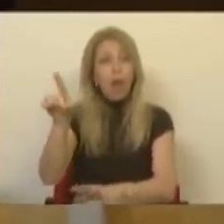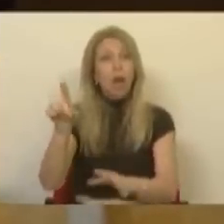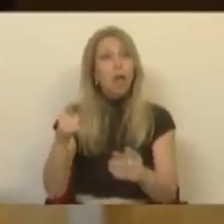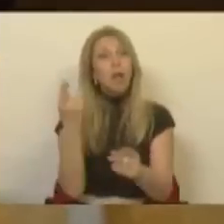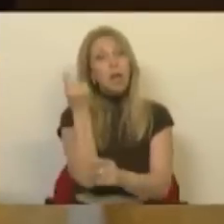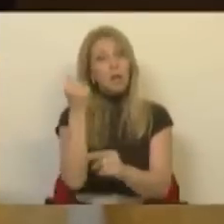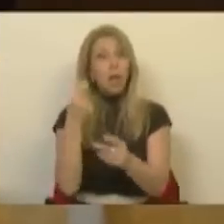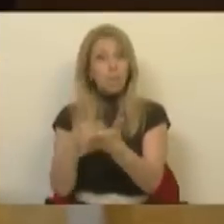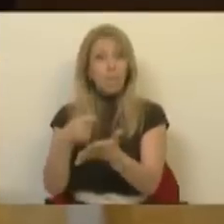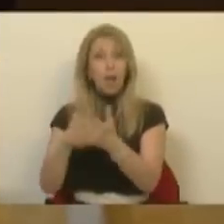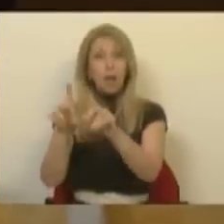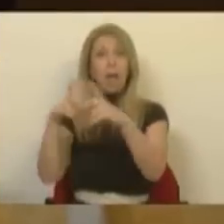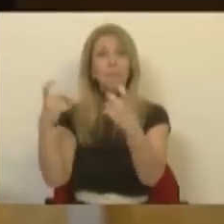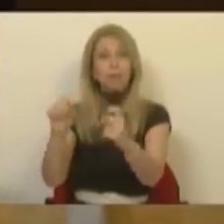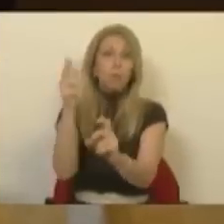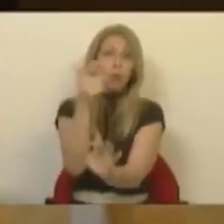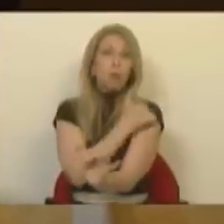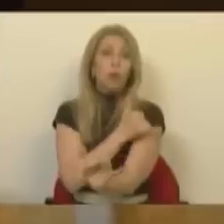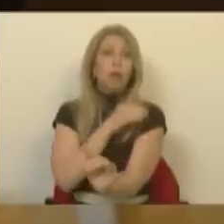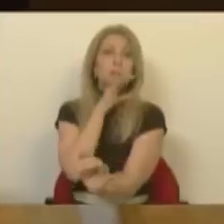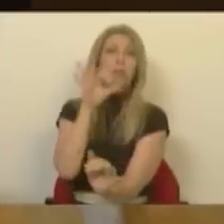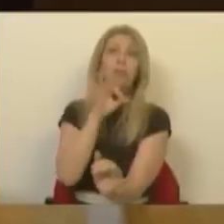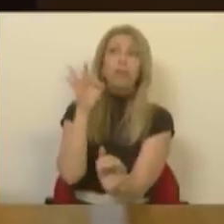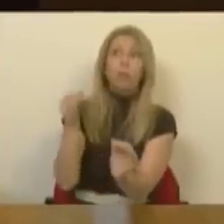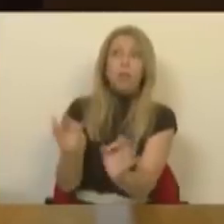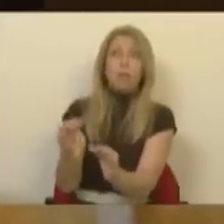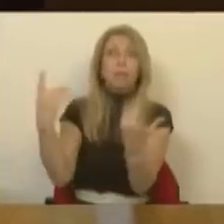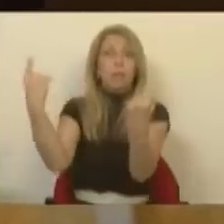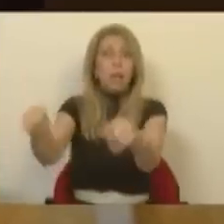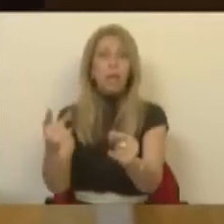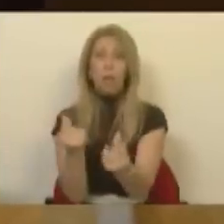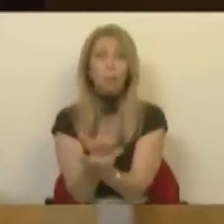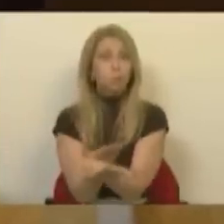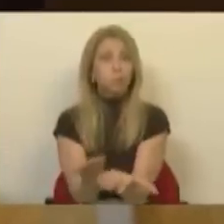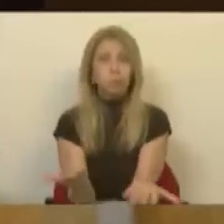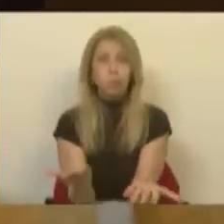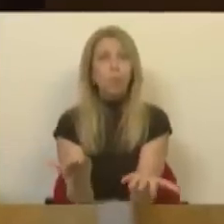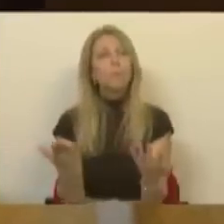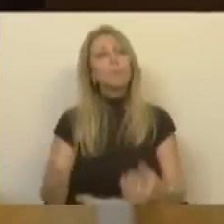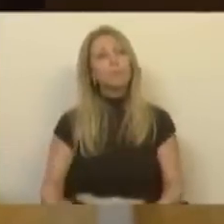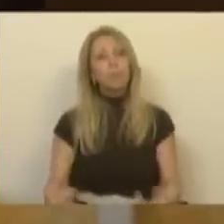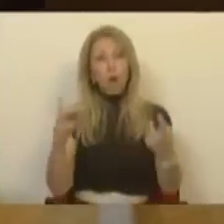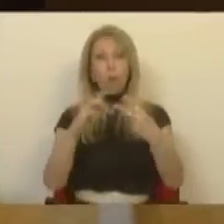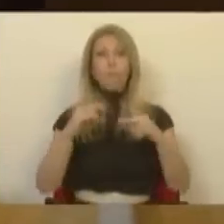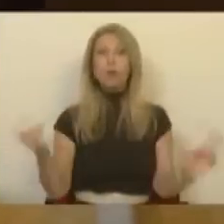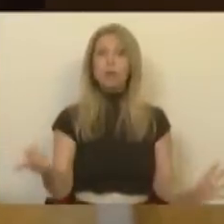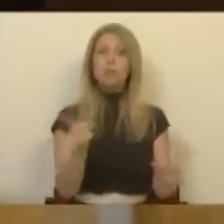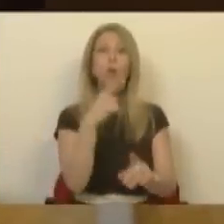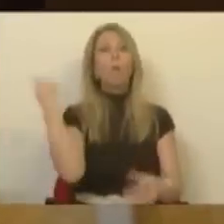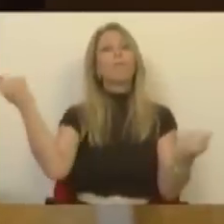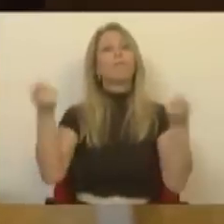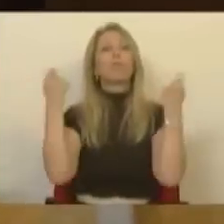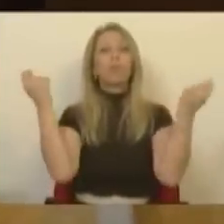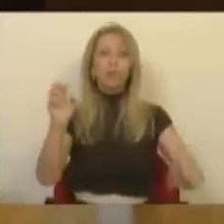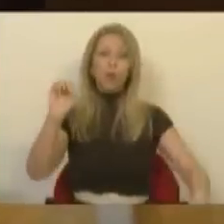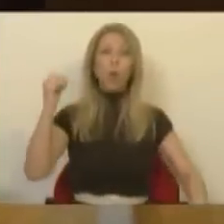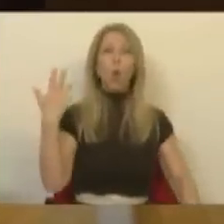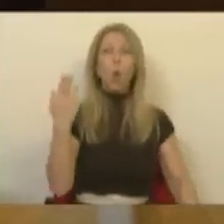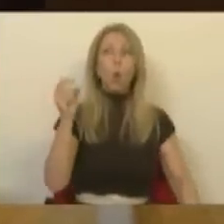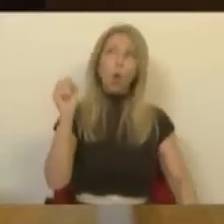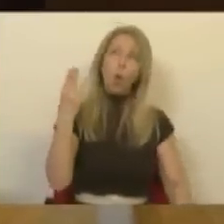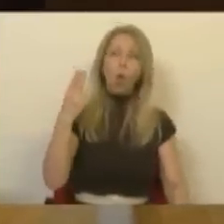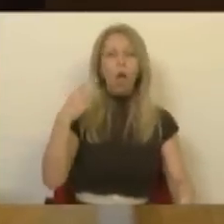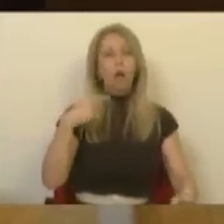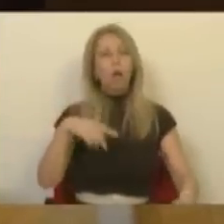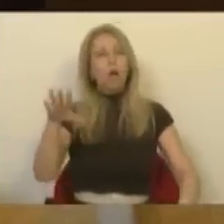onde tem que viver ou a casa de família que tem que ter a municipalização que promoveu o que está a promover do ensino neste momento